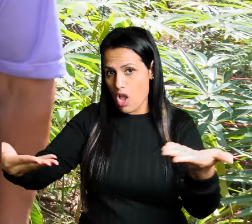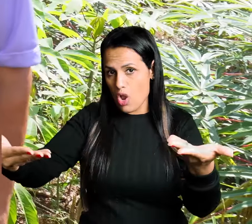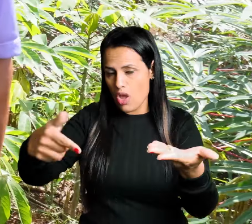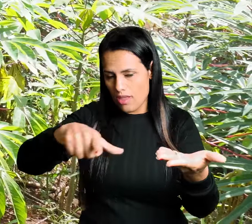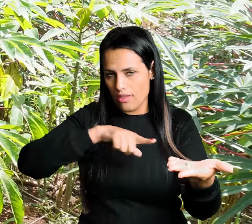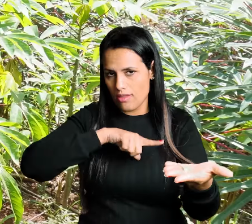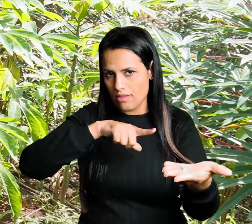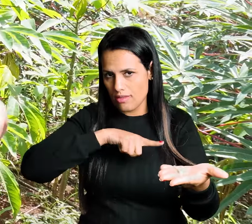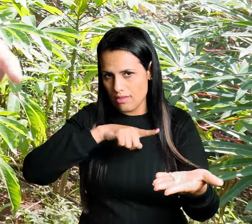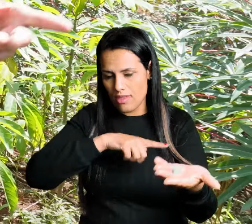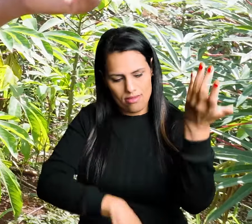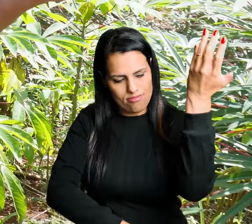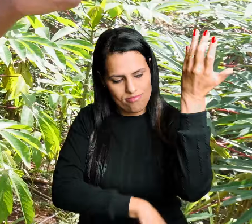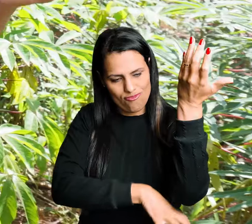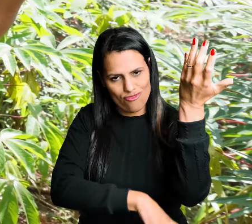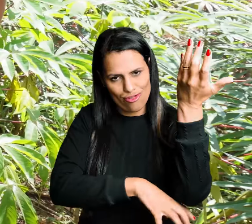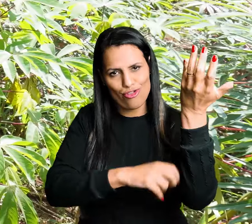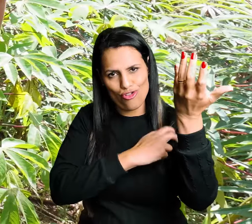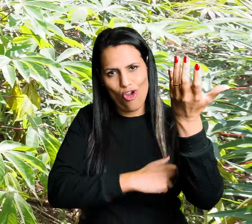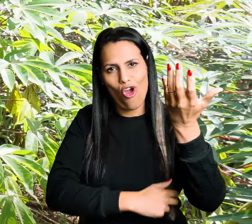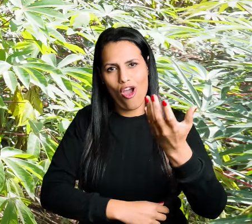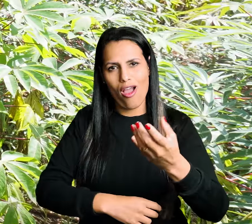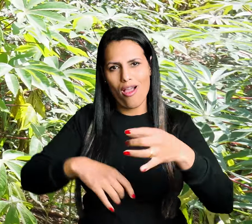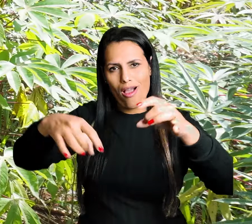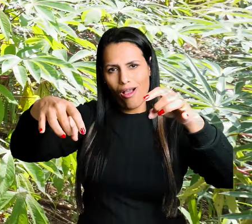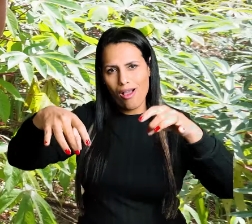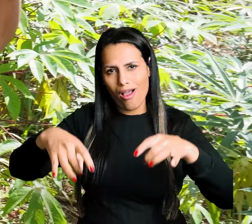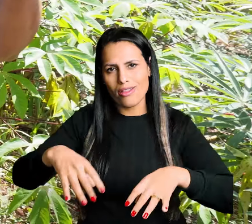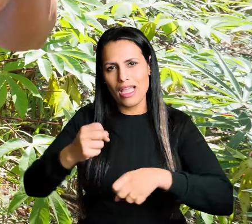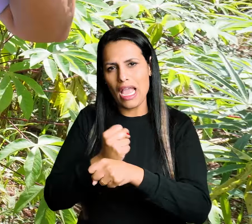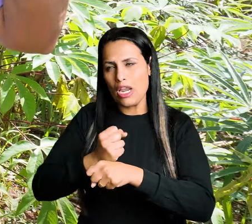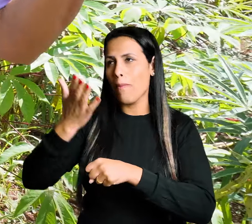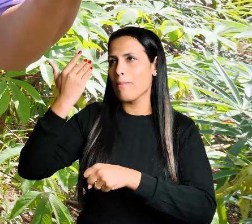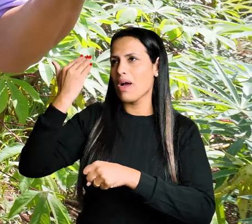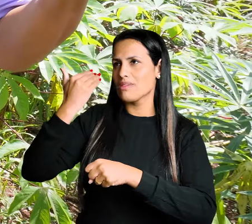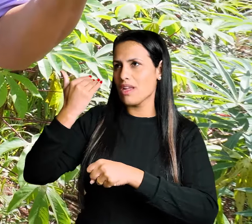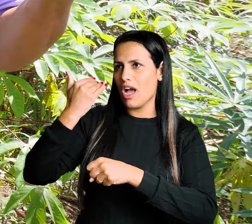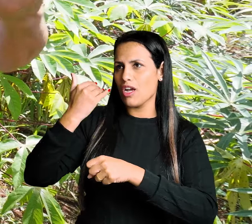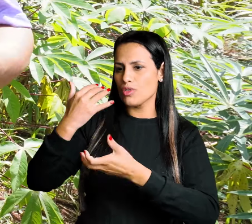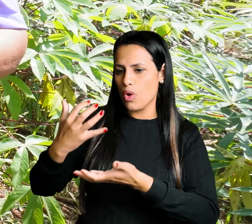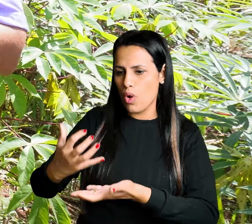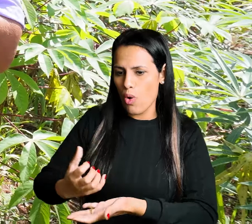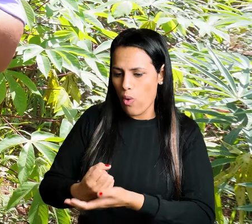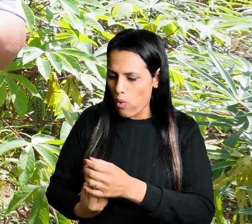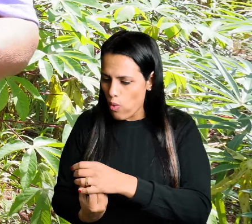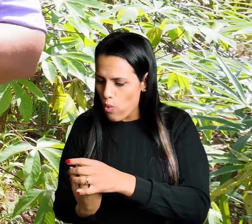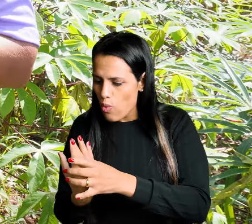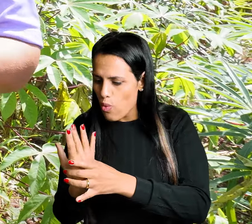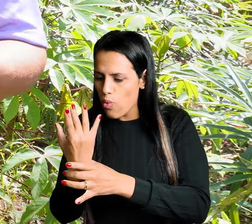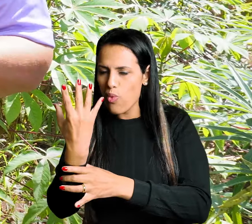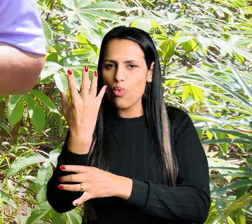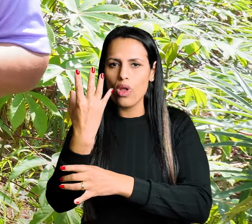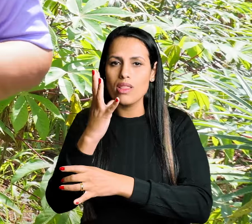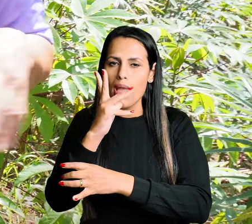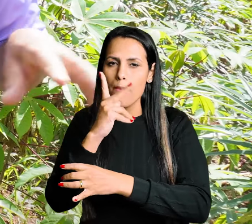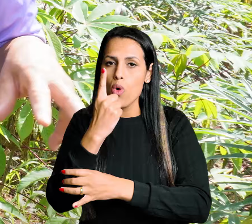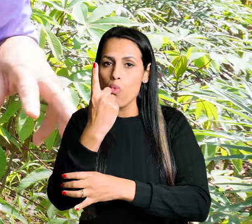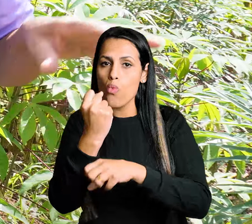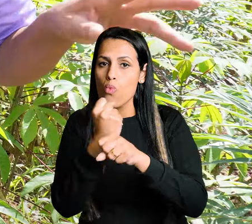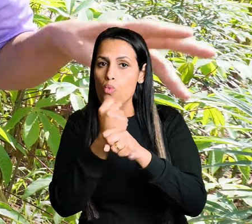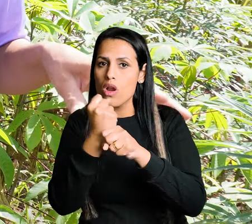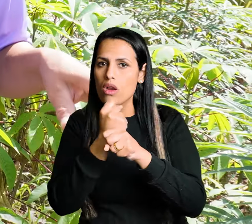eu tenho as mandioca que eu plantei o ano passado, eu vou colher no outro ano, sempre um ano, né? Você não pode